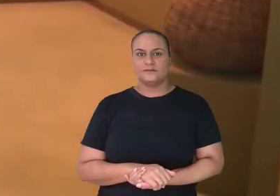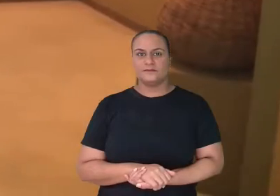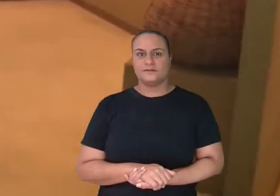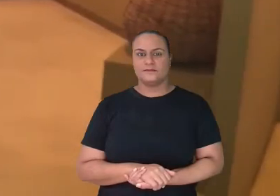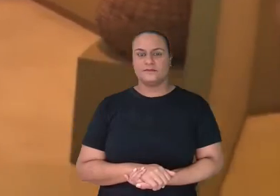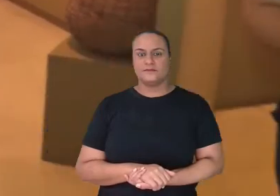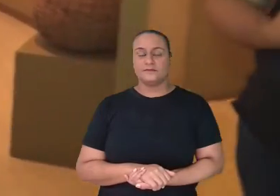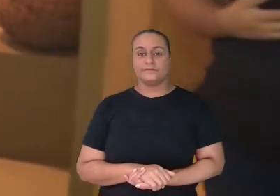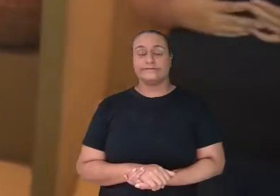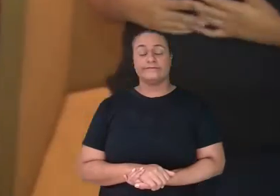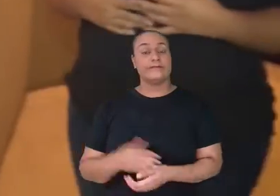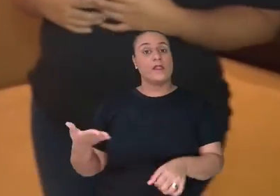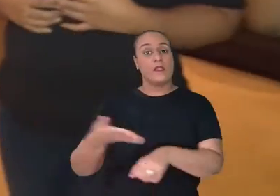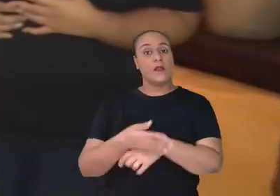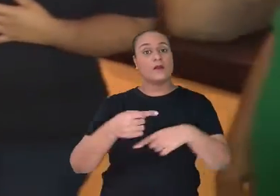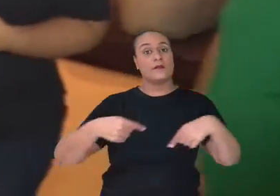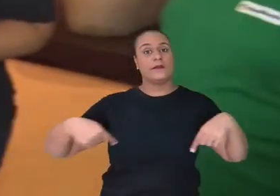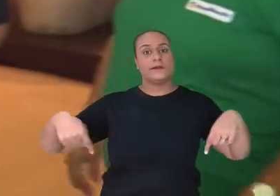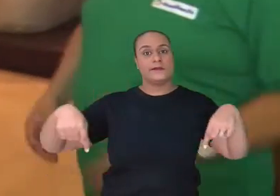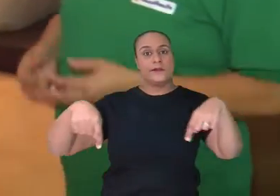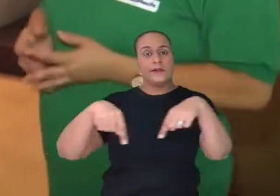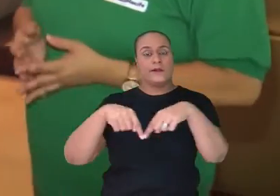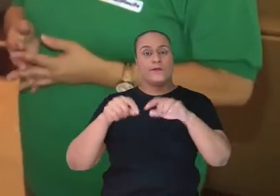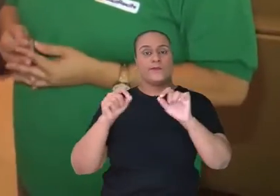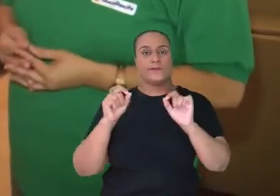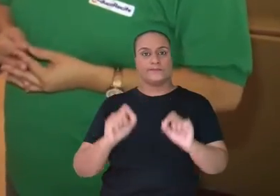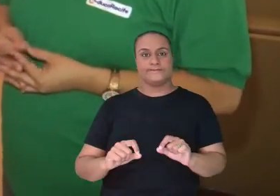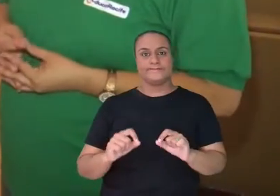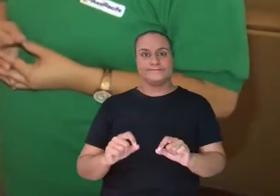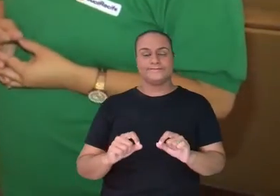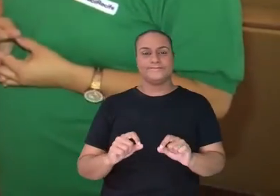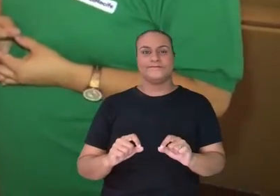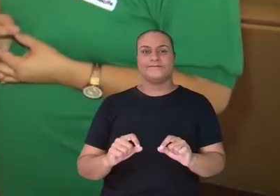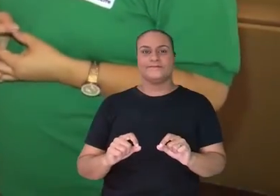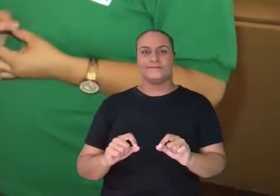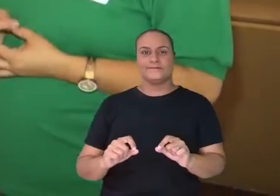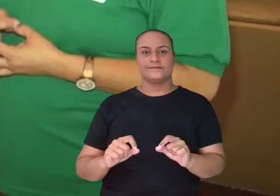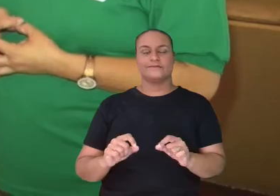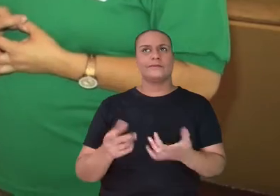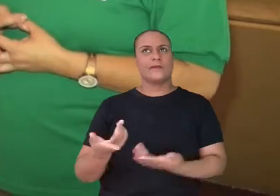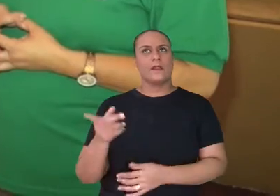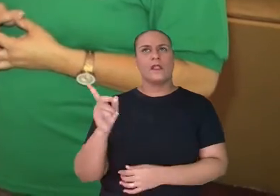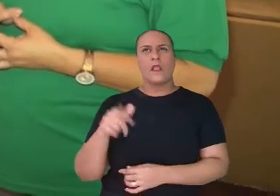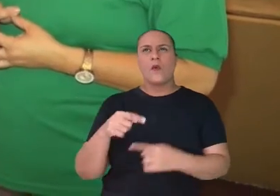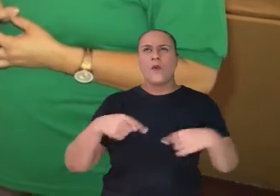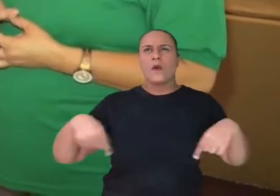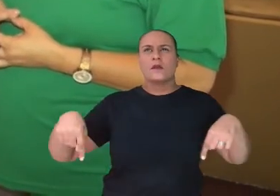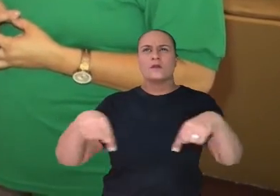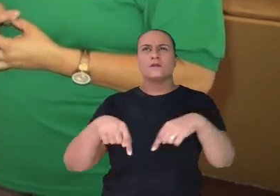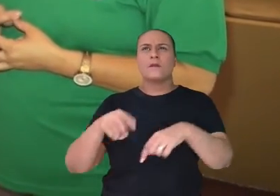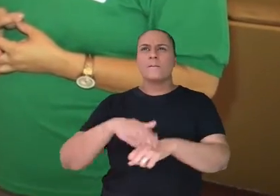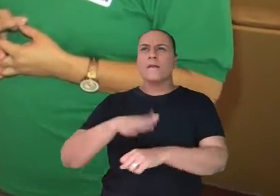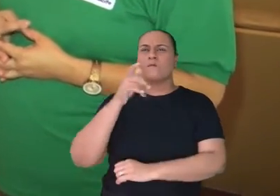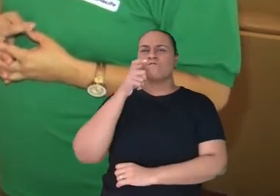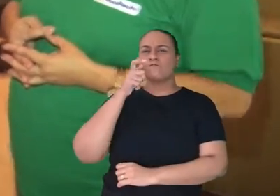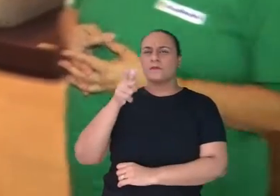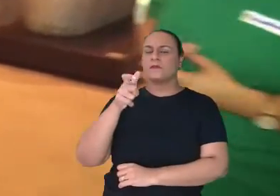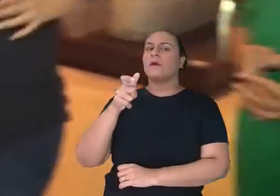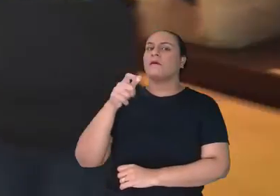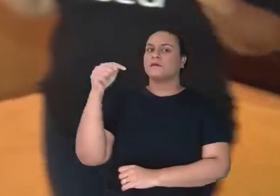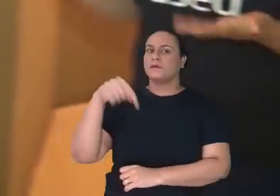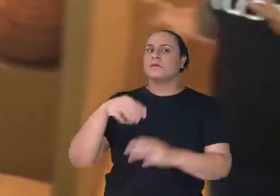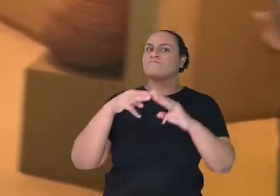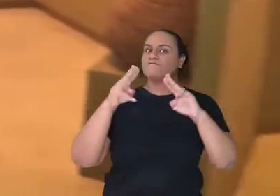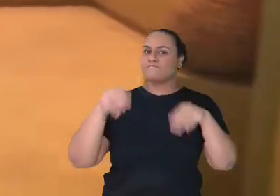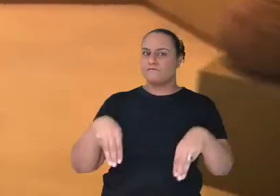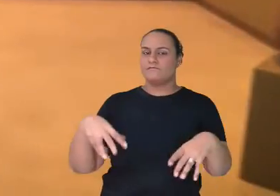Aqui a gente chegou numa sala que eu acho que é uma das salas mais interessantes que a gente tem aqui,